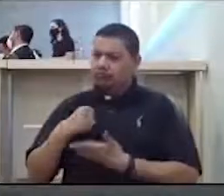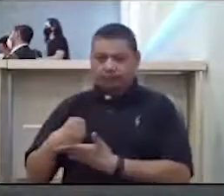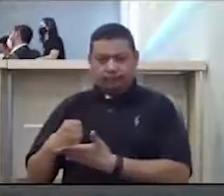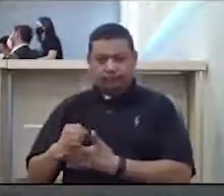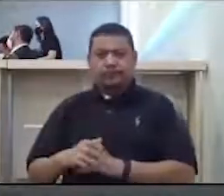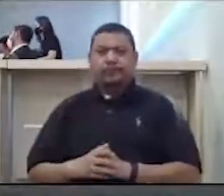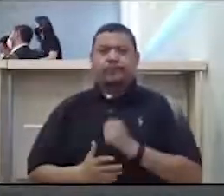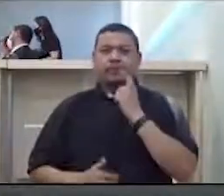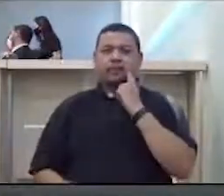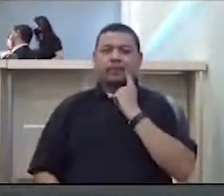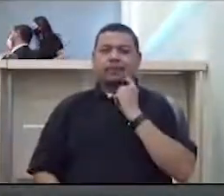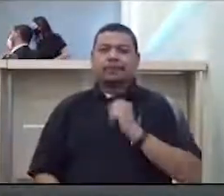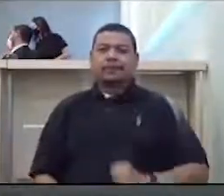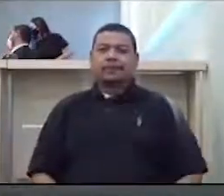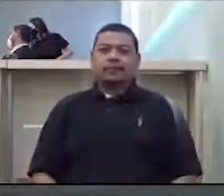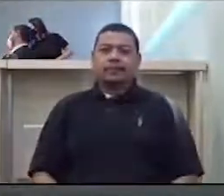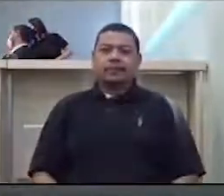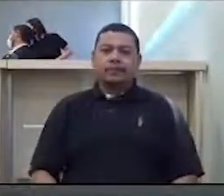procurando